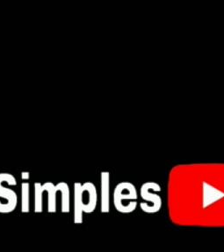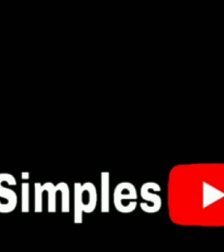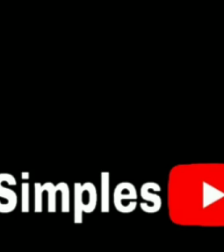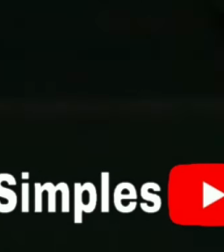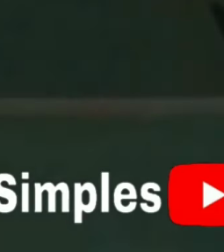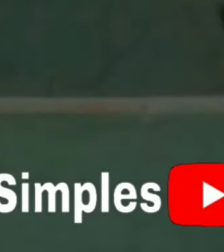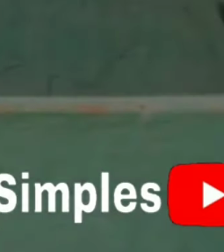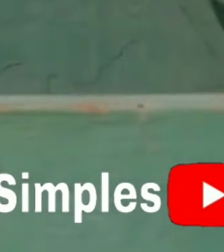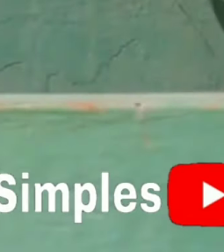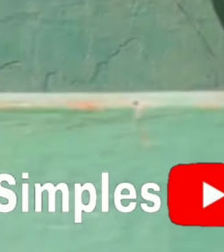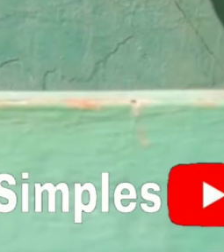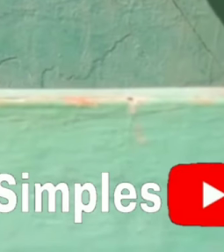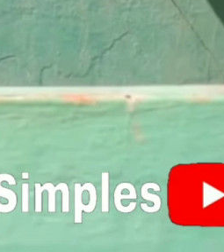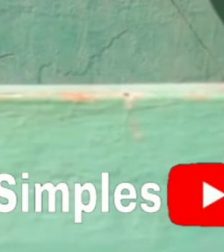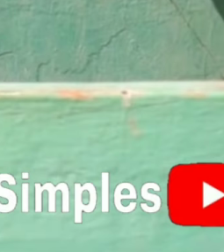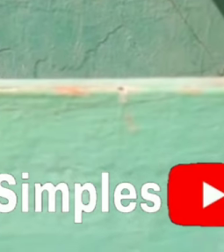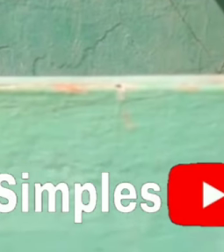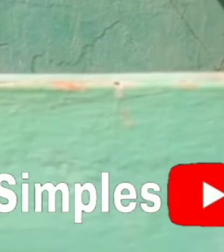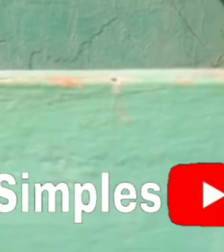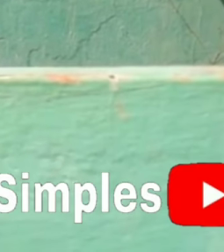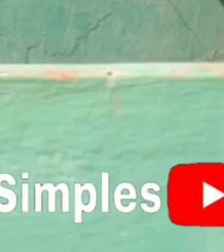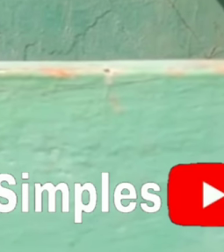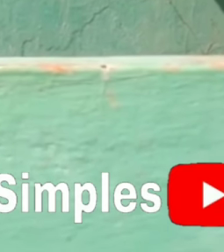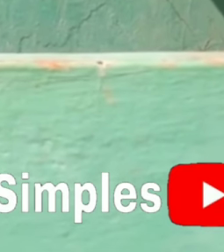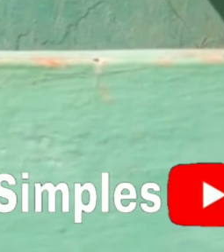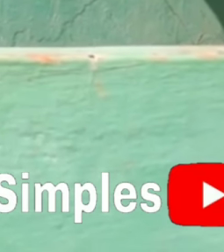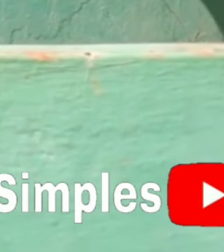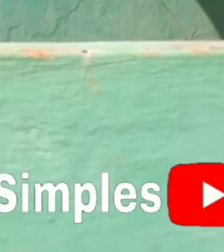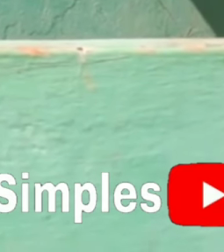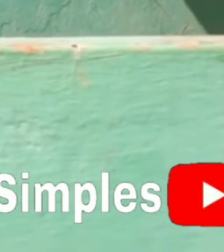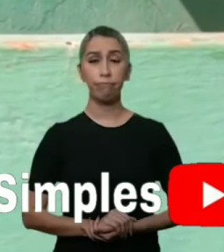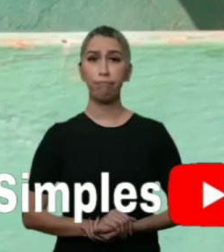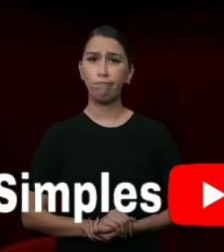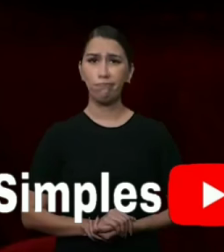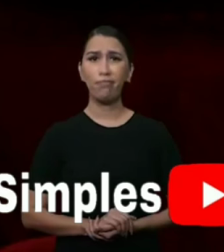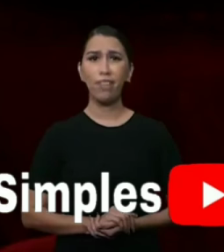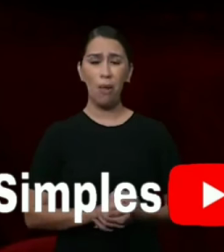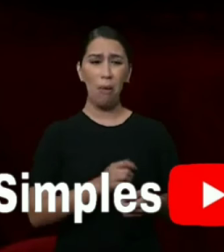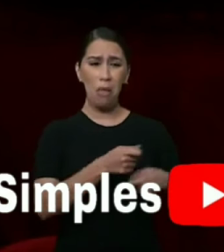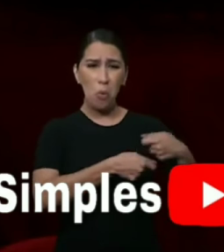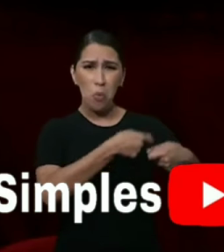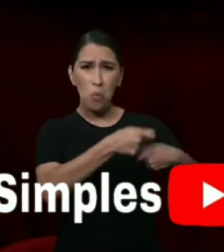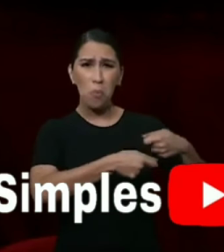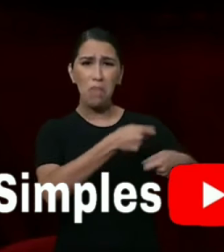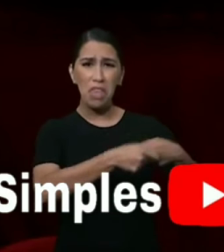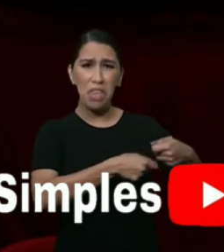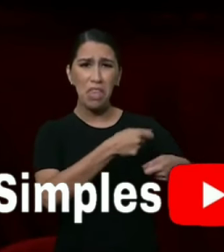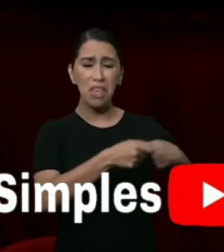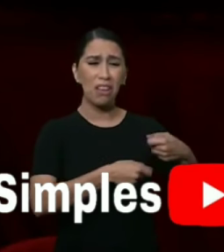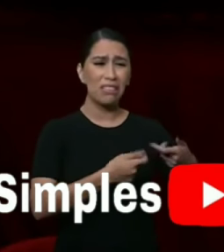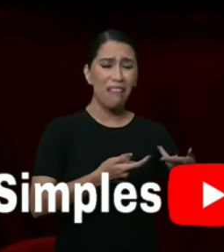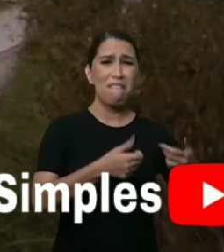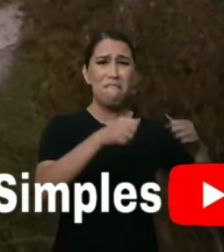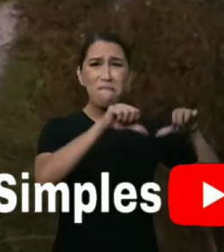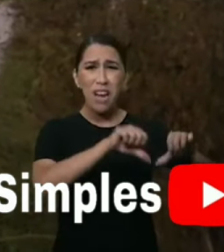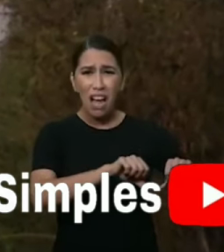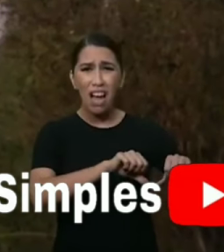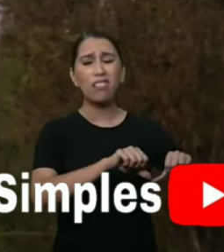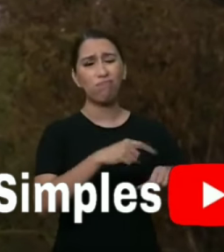like, deixa o seu comentário lá e até o próximo vídeo. Com a crise que tá, a gente morria de fome.